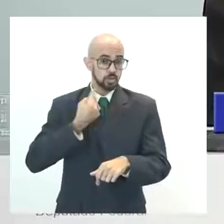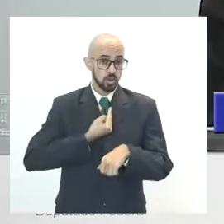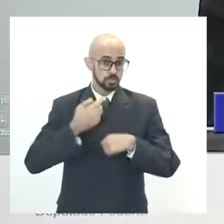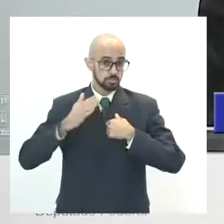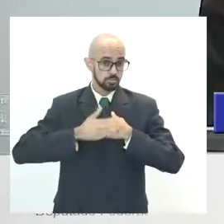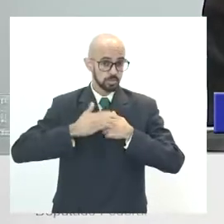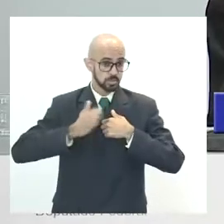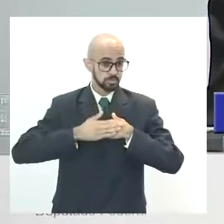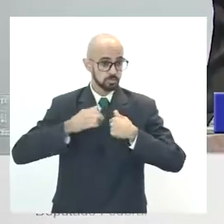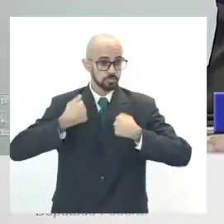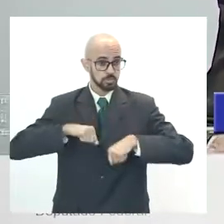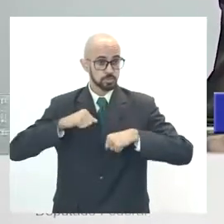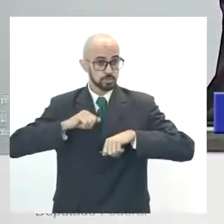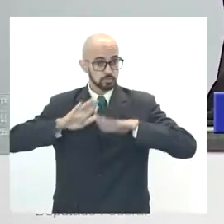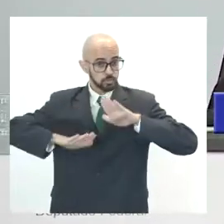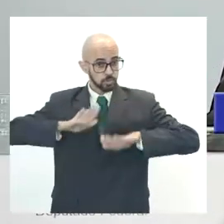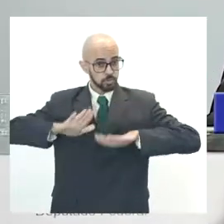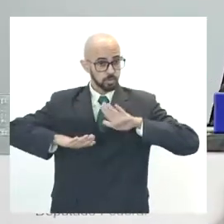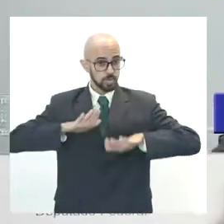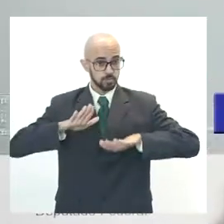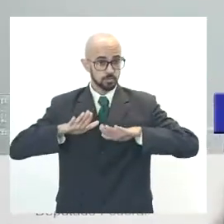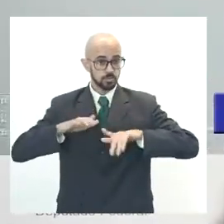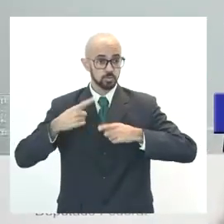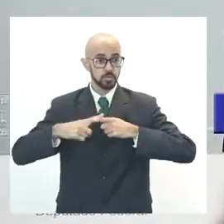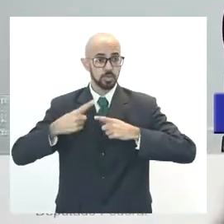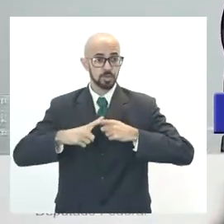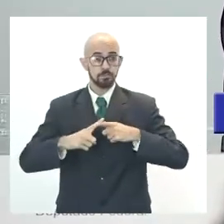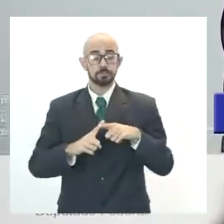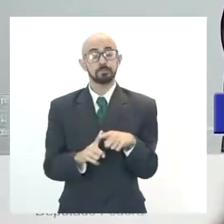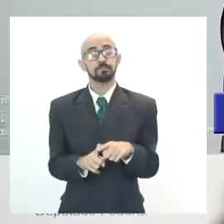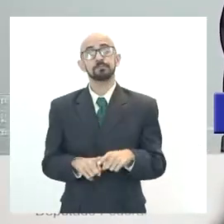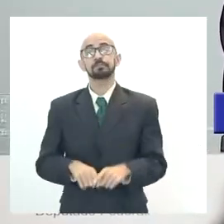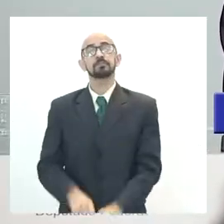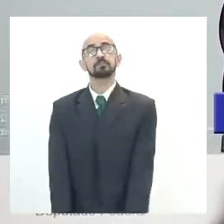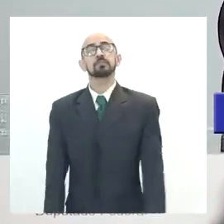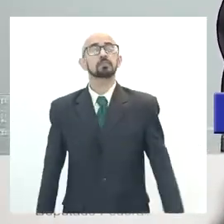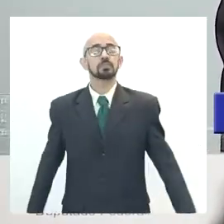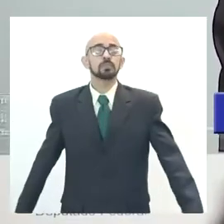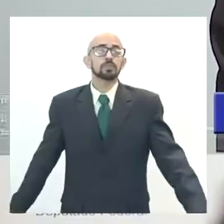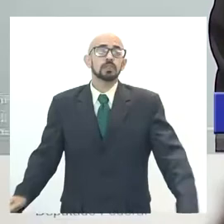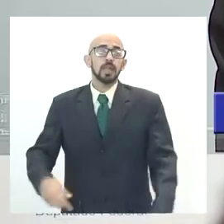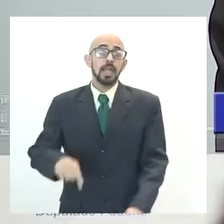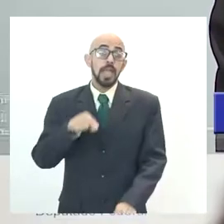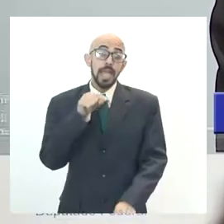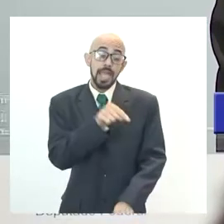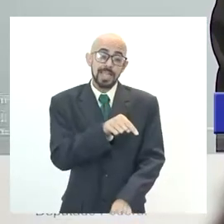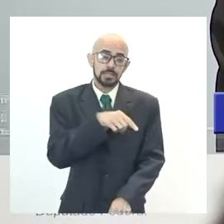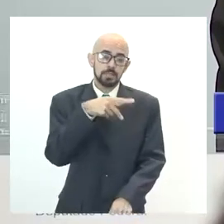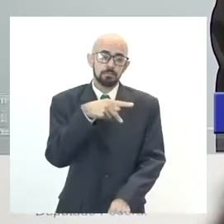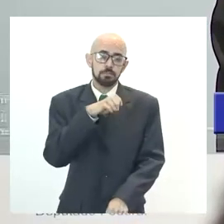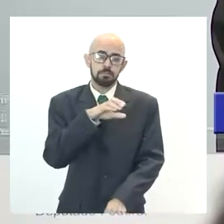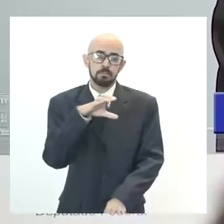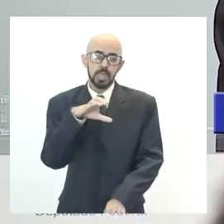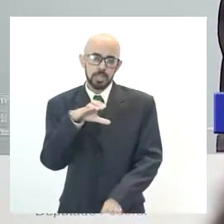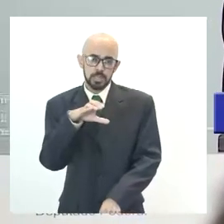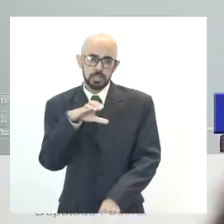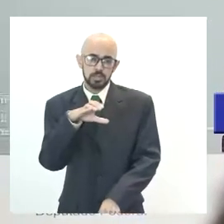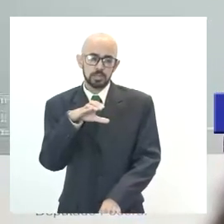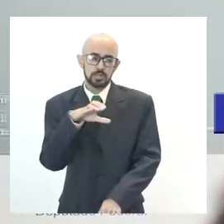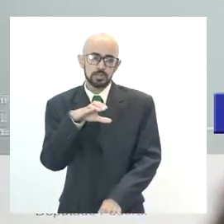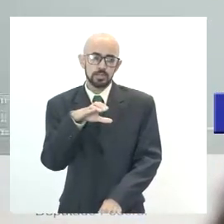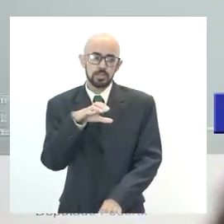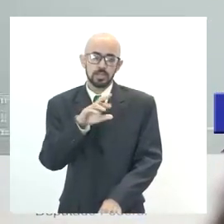e relações e diz assim Já está perto e